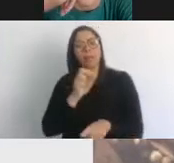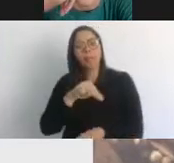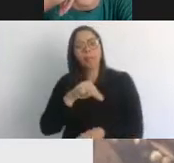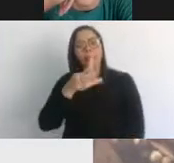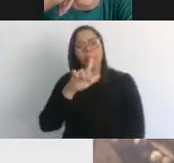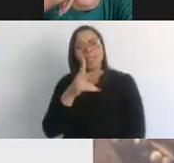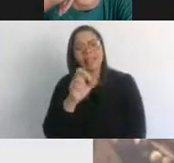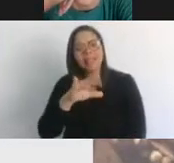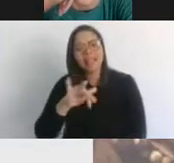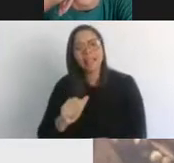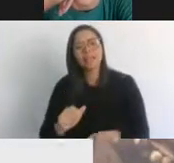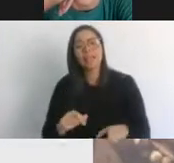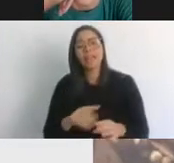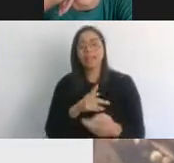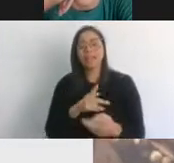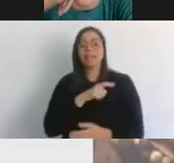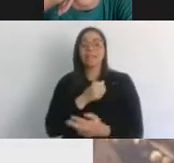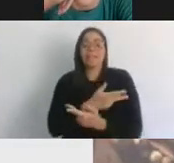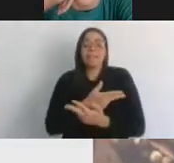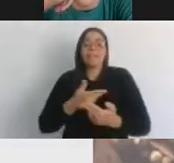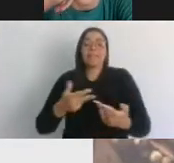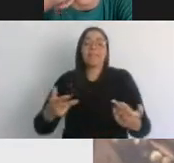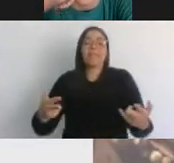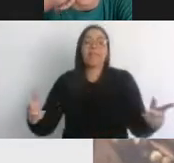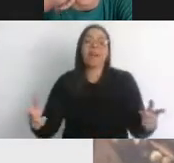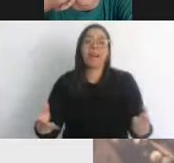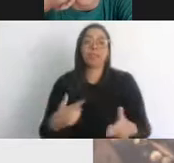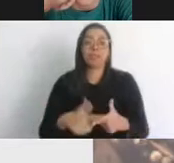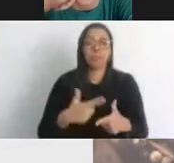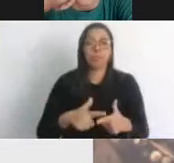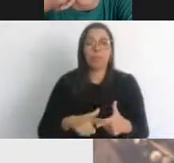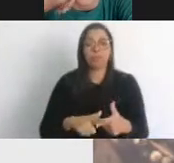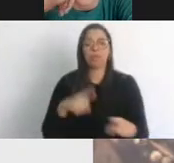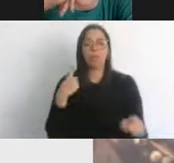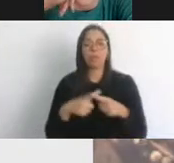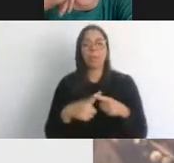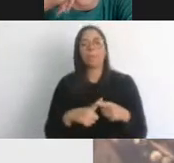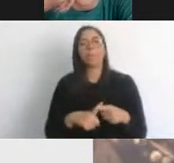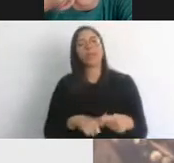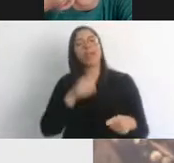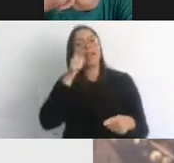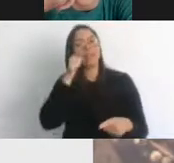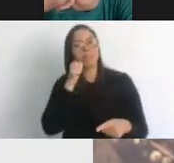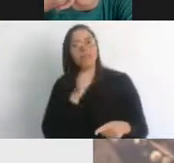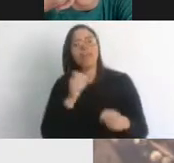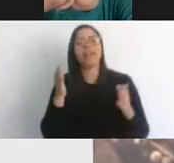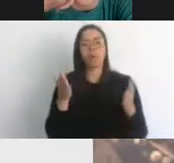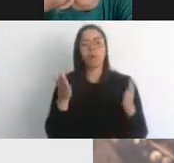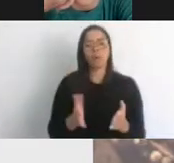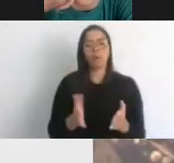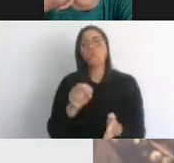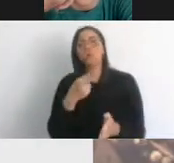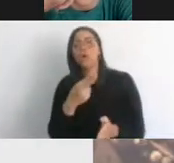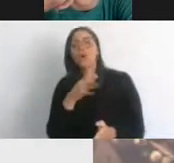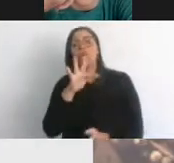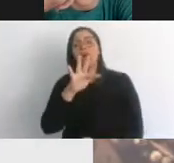que traz vários problemas para gente hoje porque quem é mulher hoje e quem é feminino ou feminina hoje